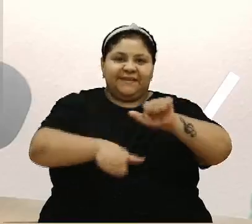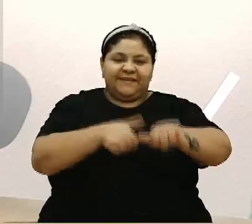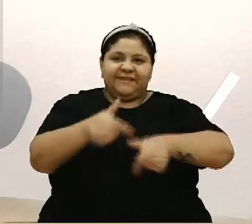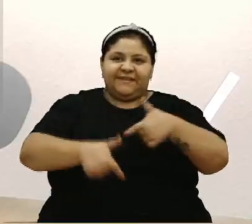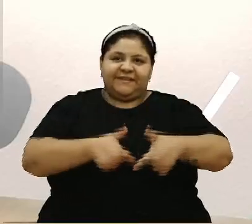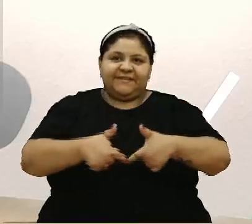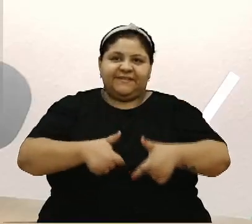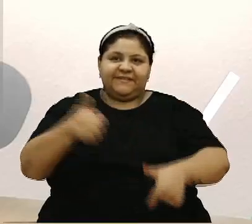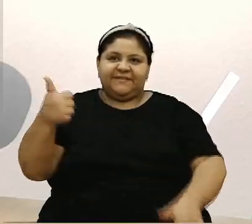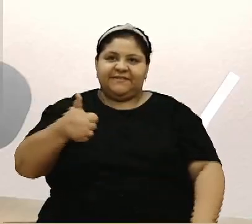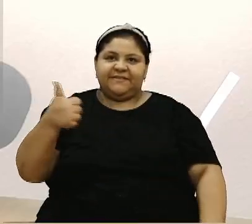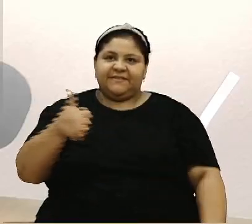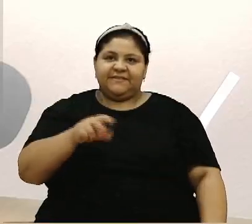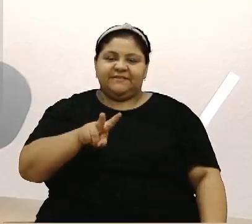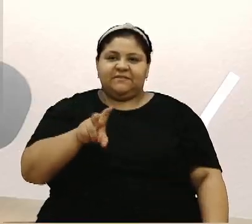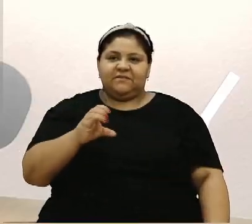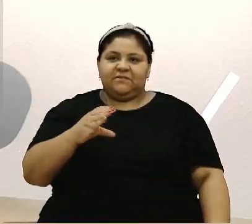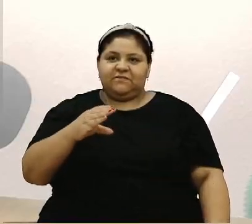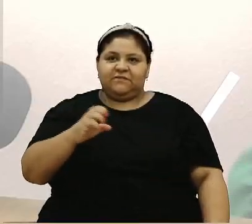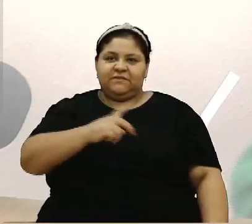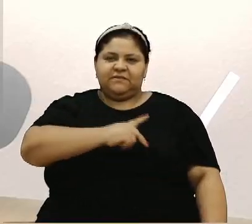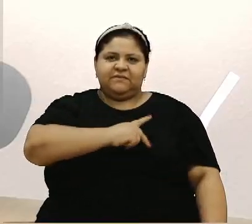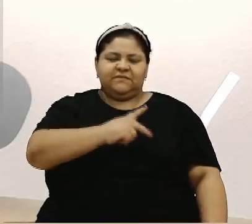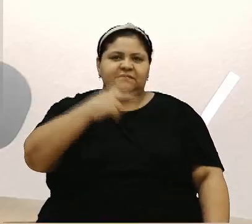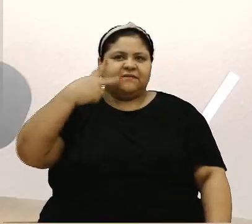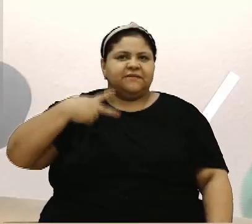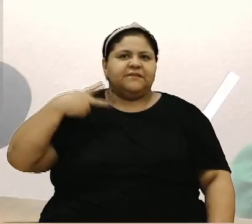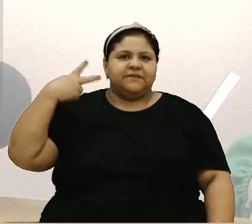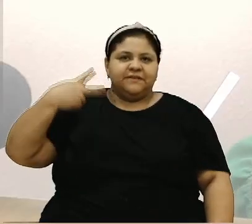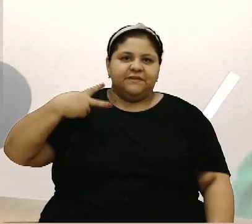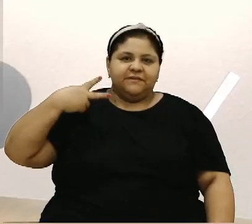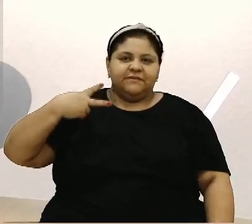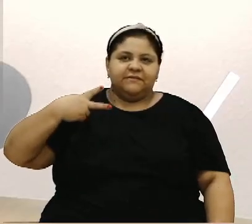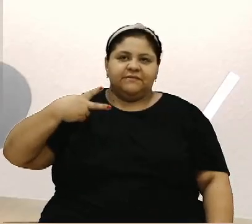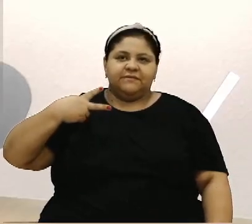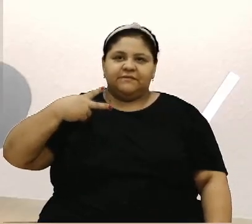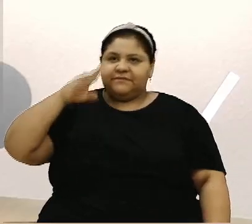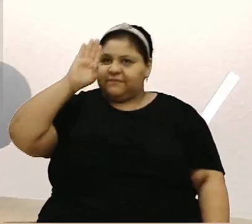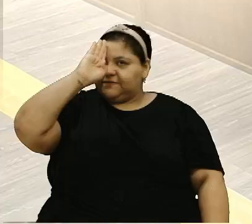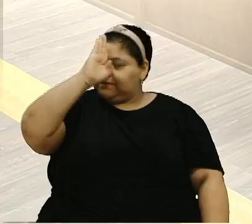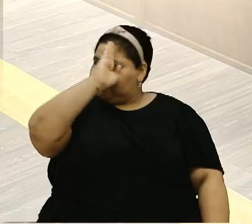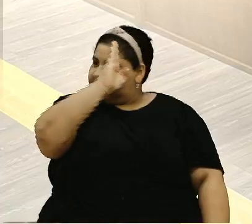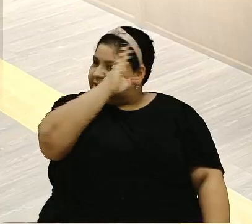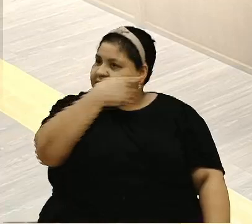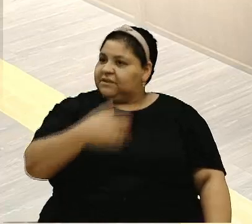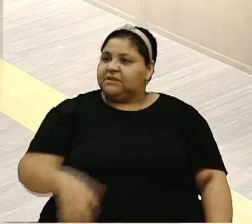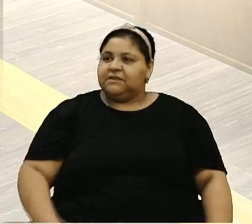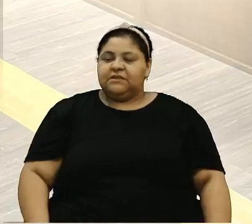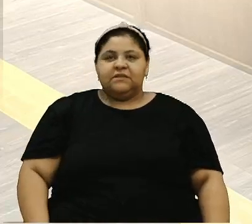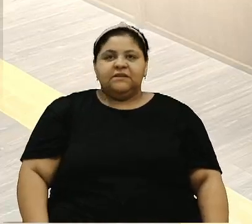trabalhos ao primeiro vice-presidente, vereador Adriano Bressan.